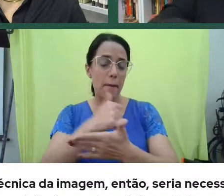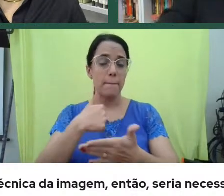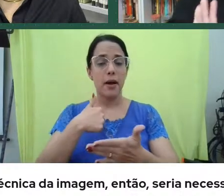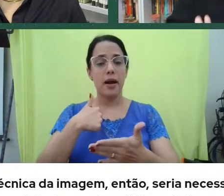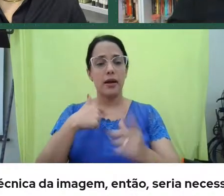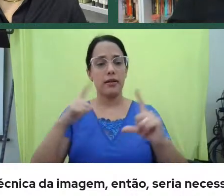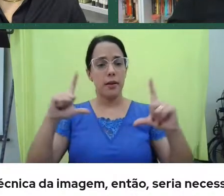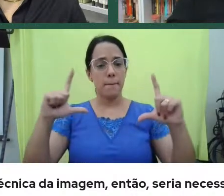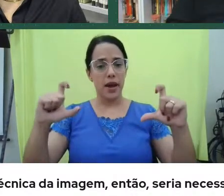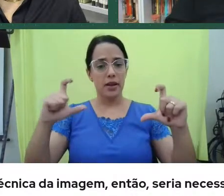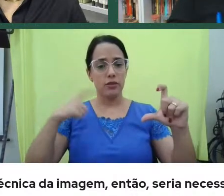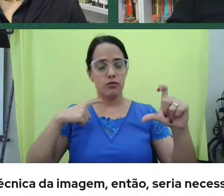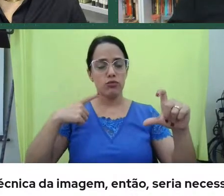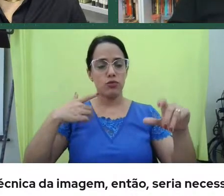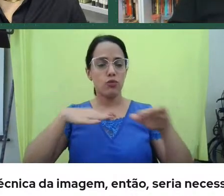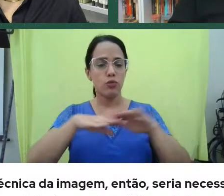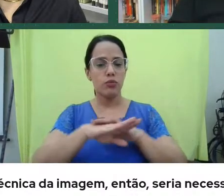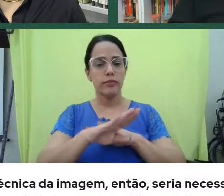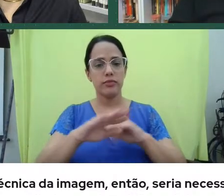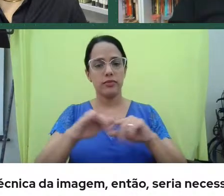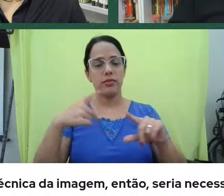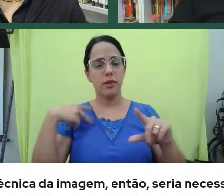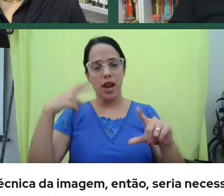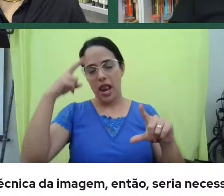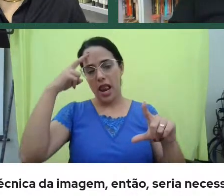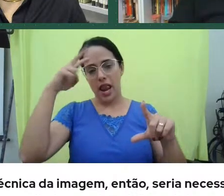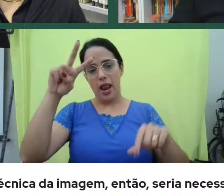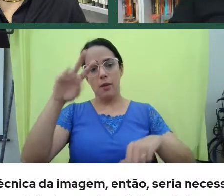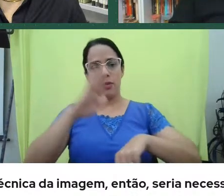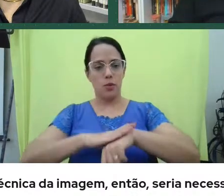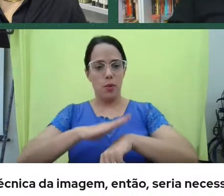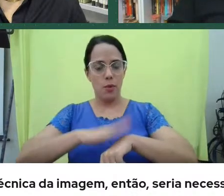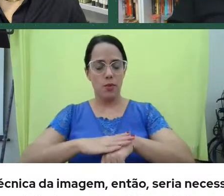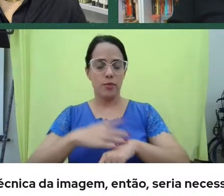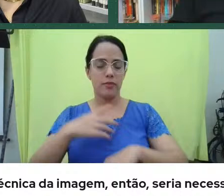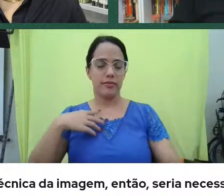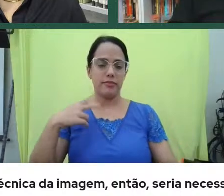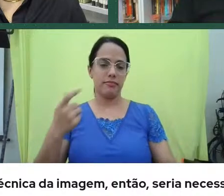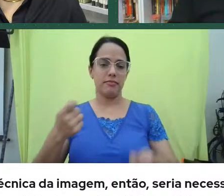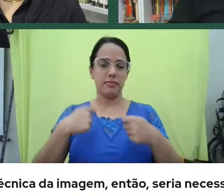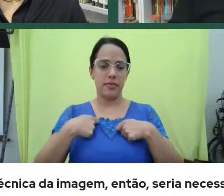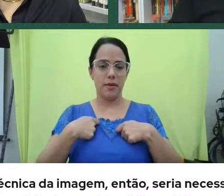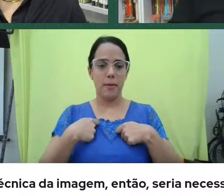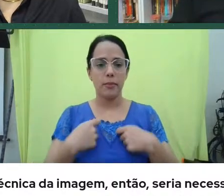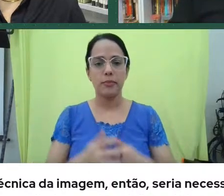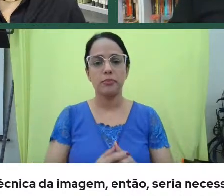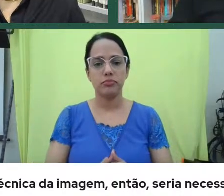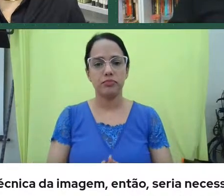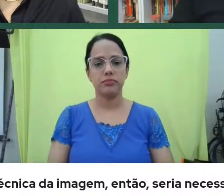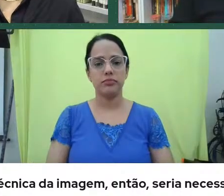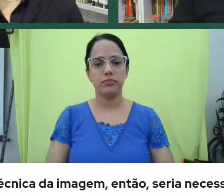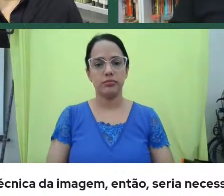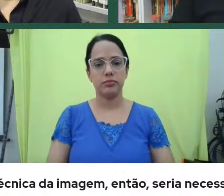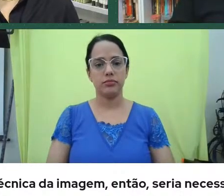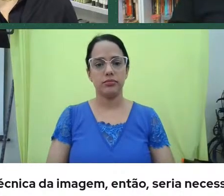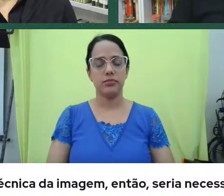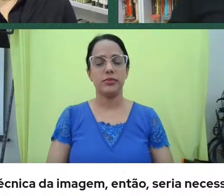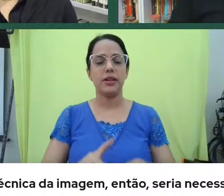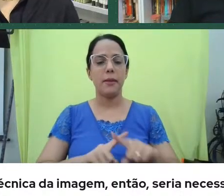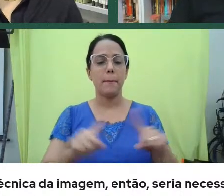essa imagem, eu vou guardar, porque é a recordação, é o afeto, é a lembrança. Mas, de qualquer maneira, quando a gente fala de